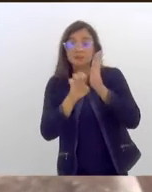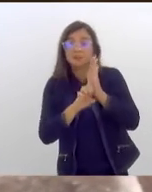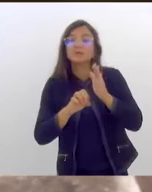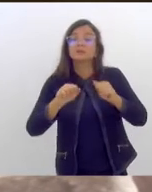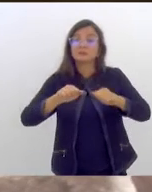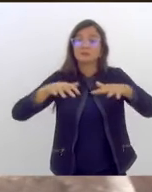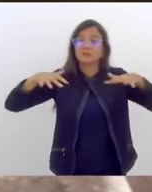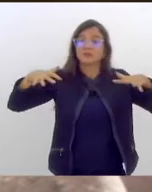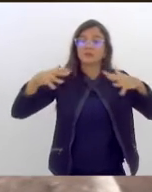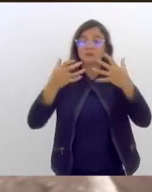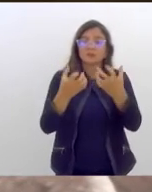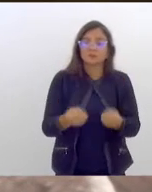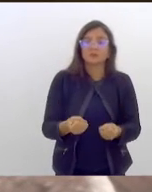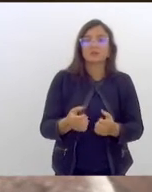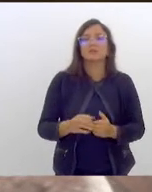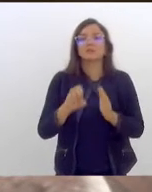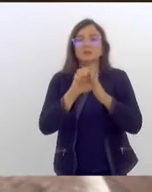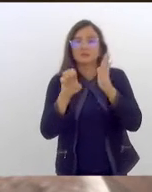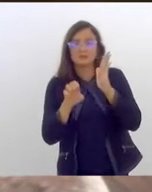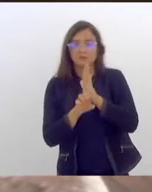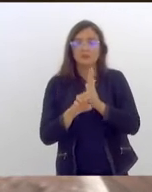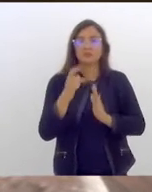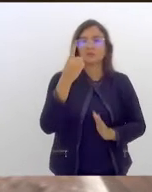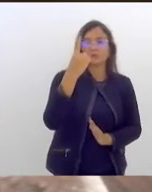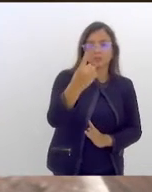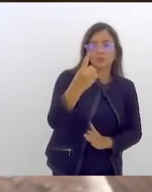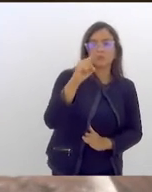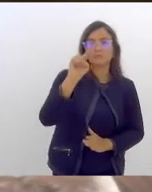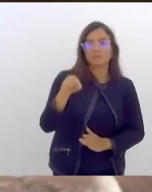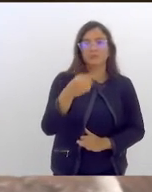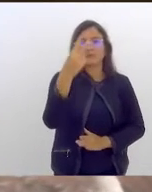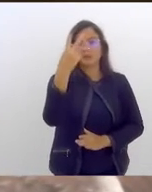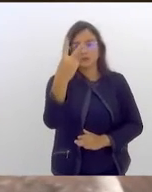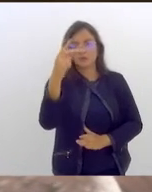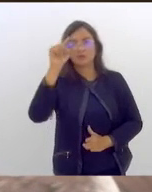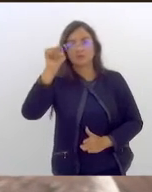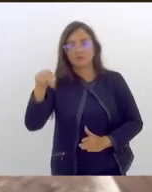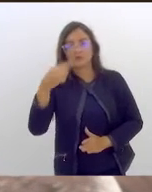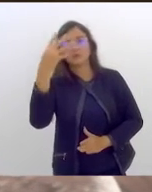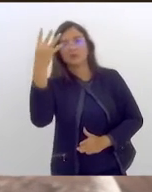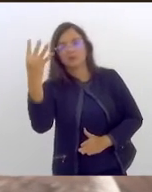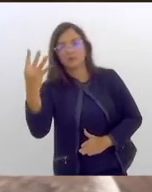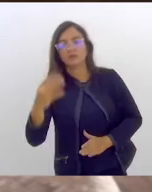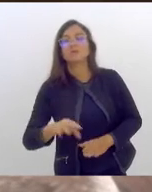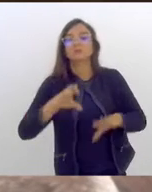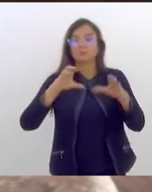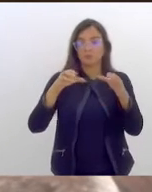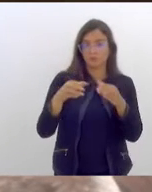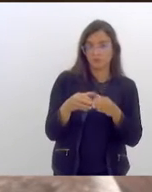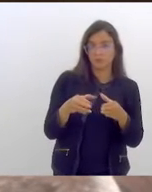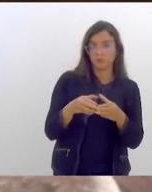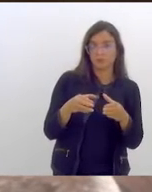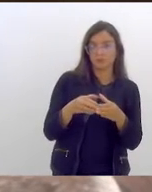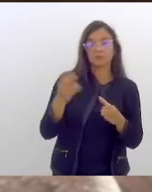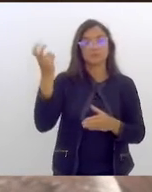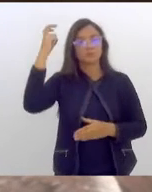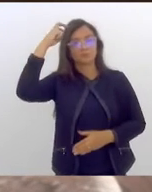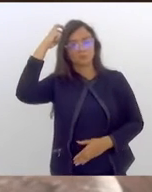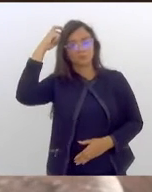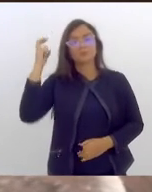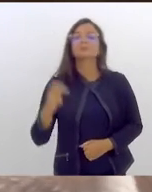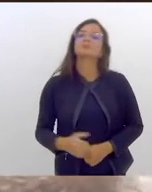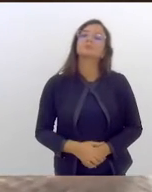favoráveis emendas um dois e quatro da comissão de Cultura